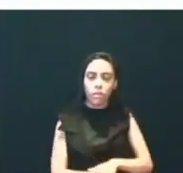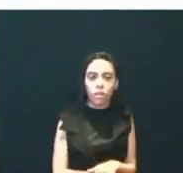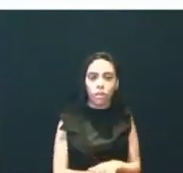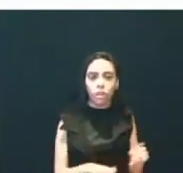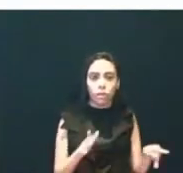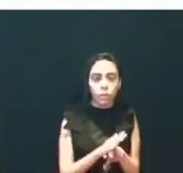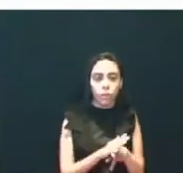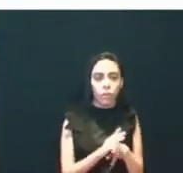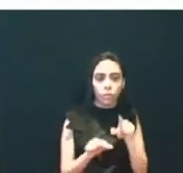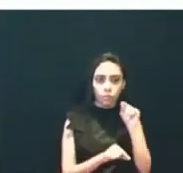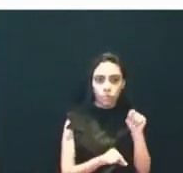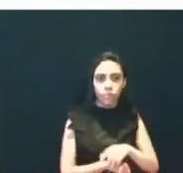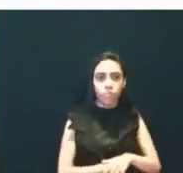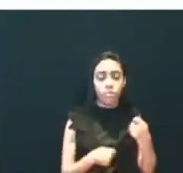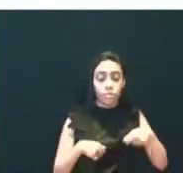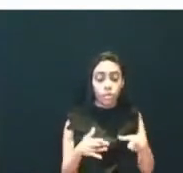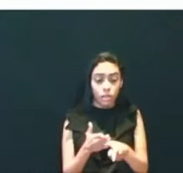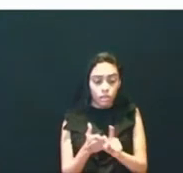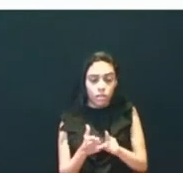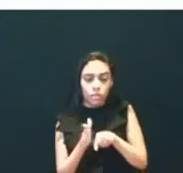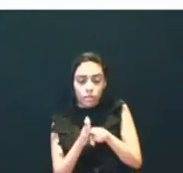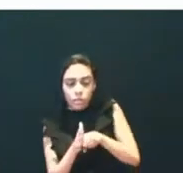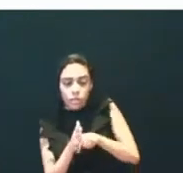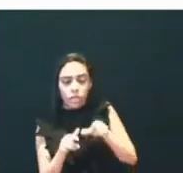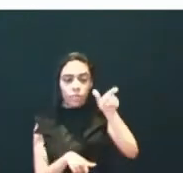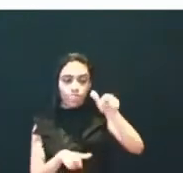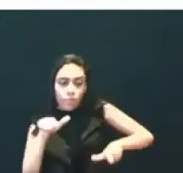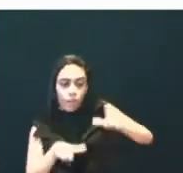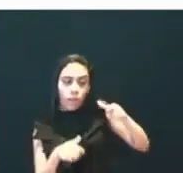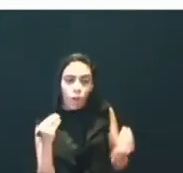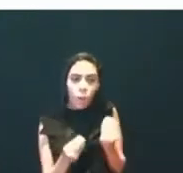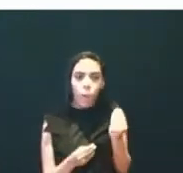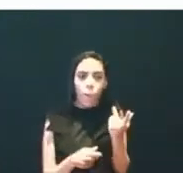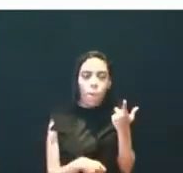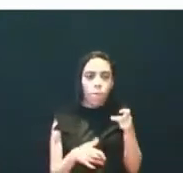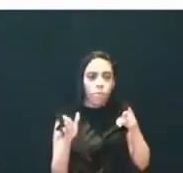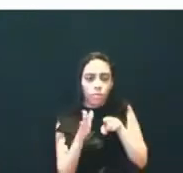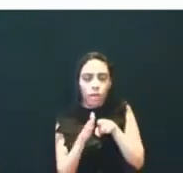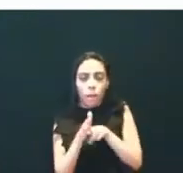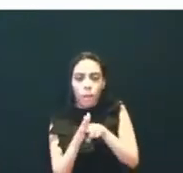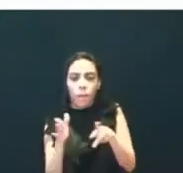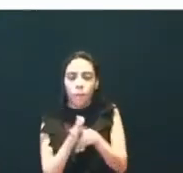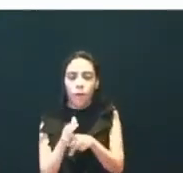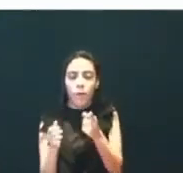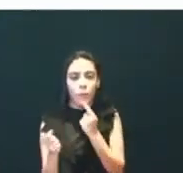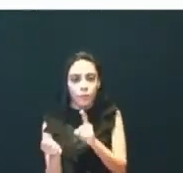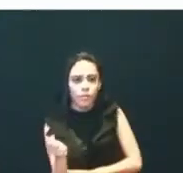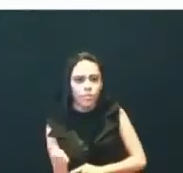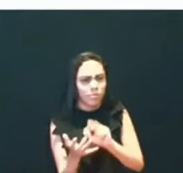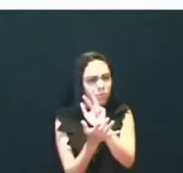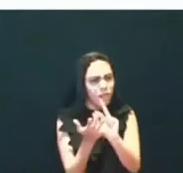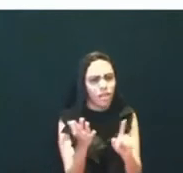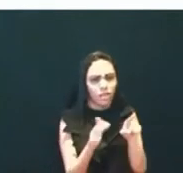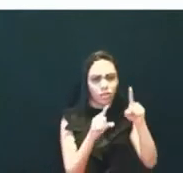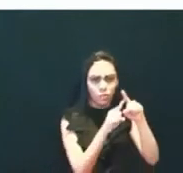residual negativa, ou seja, eu pesquiso todo esse paciente, seja pelo hemograma, seja pelo mielograma, seja pela biópsia,